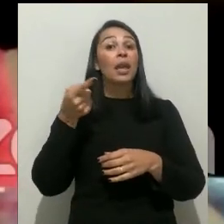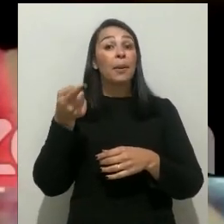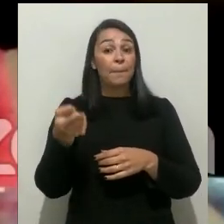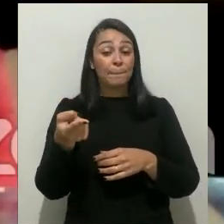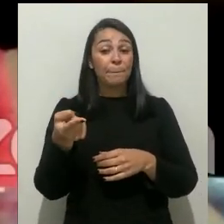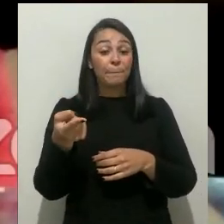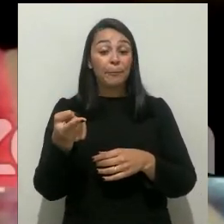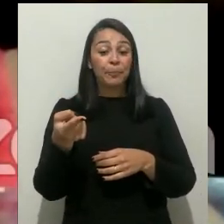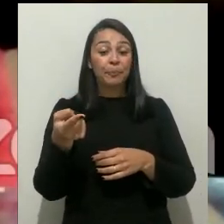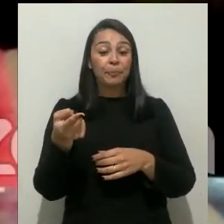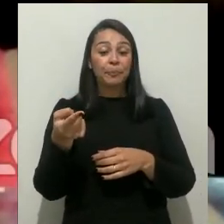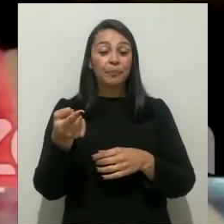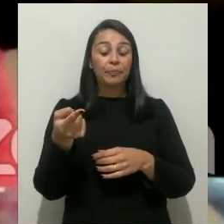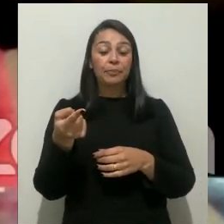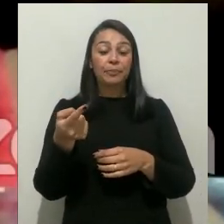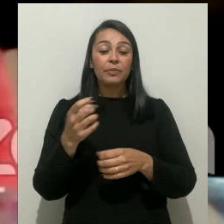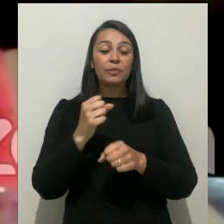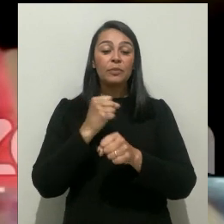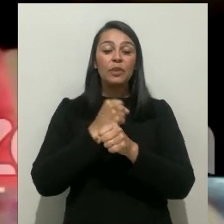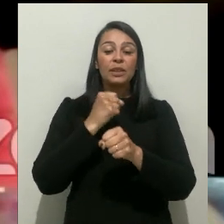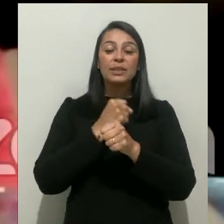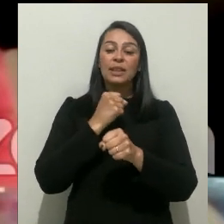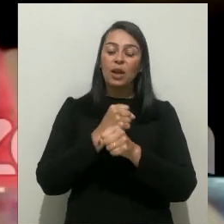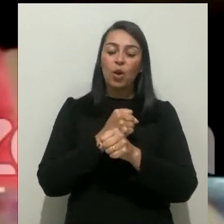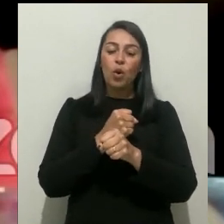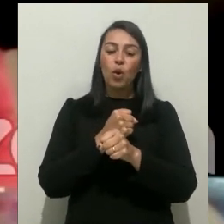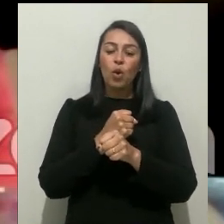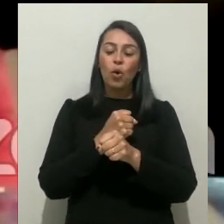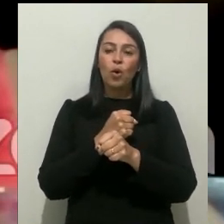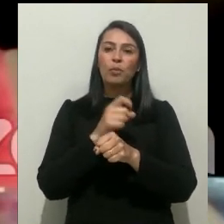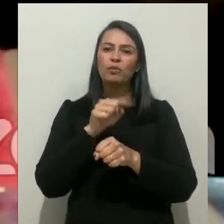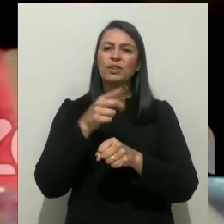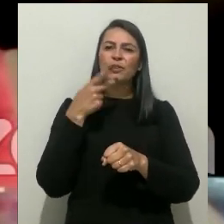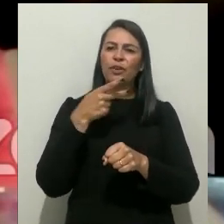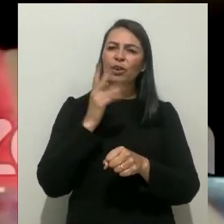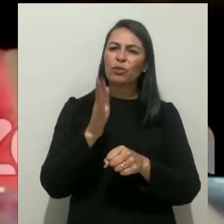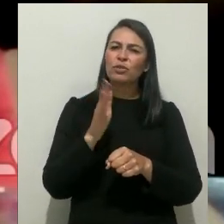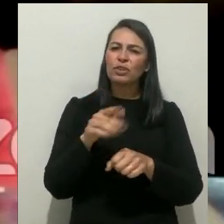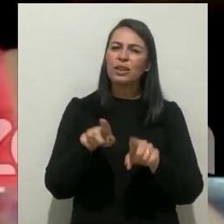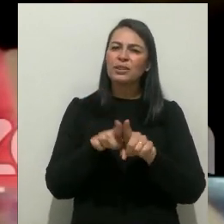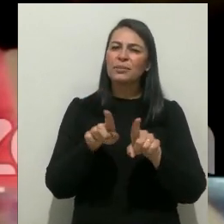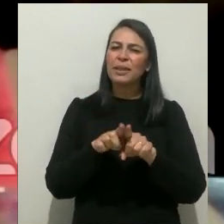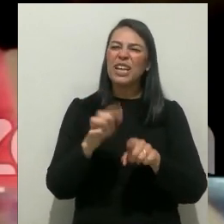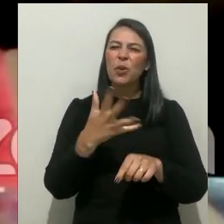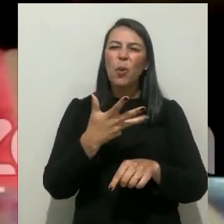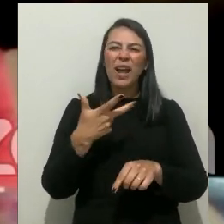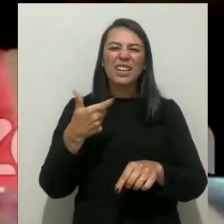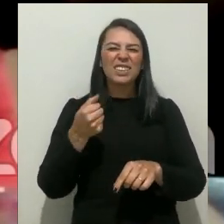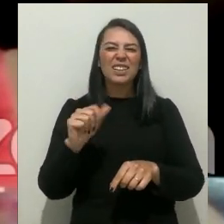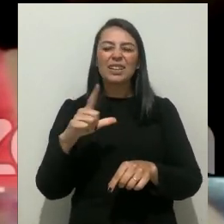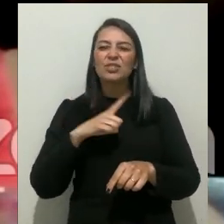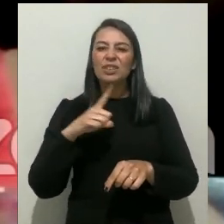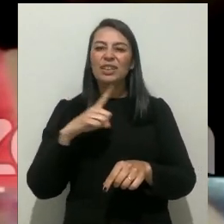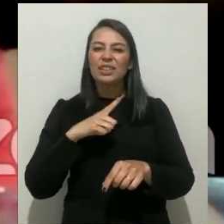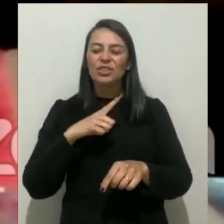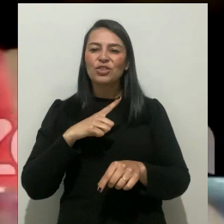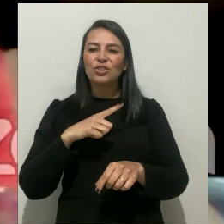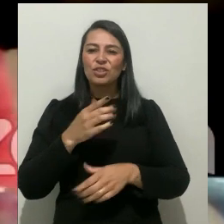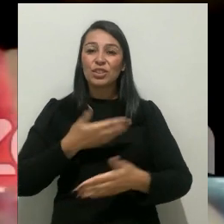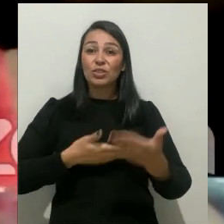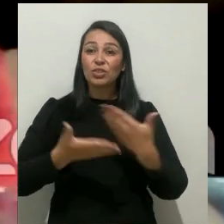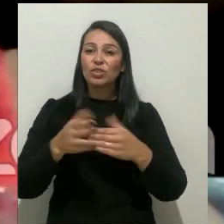depois, essa obra demonstra, como você citou agora, a qualidade que ele tinha de um